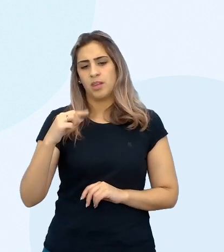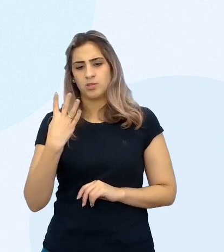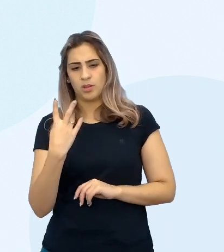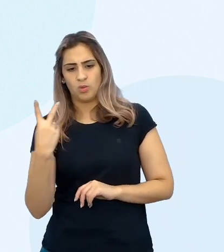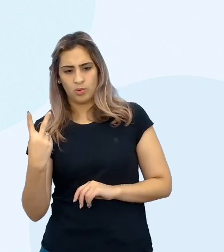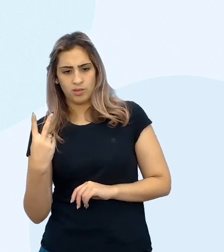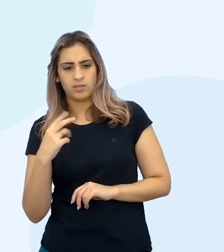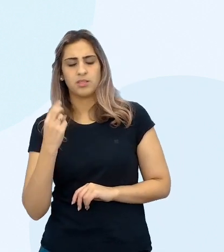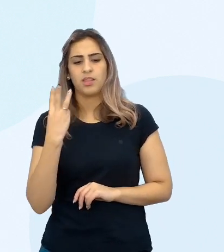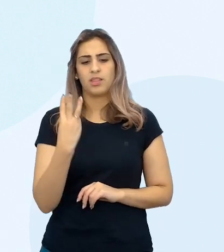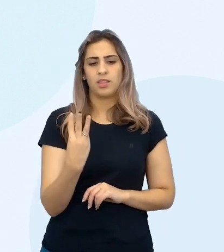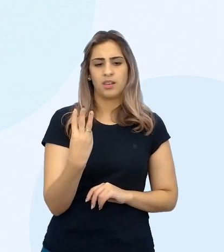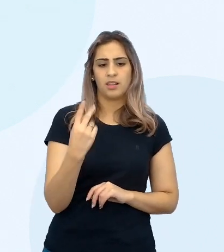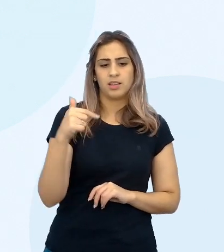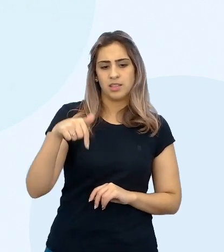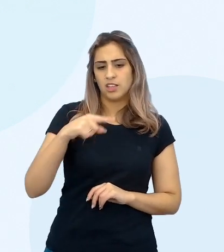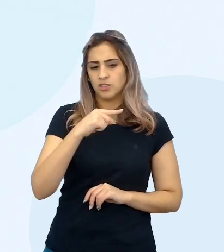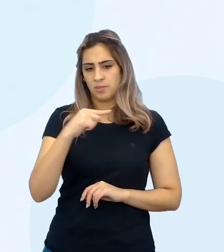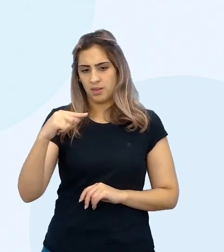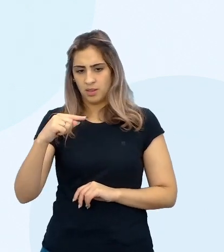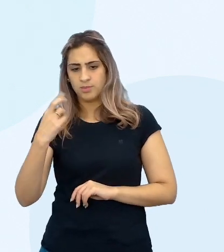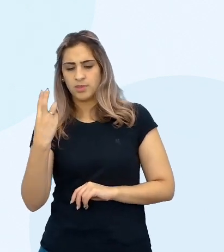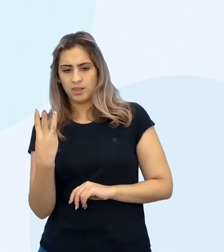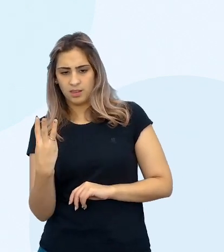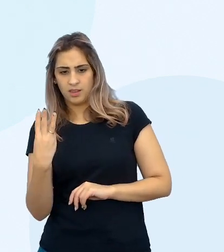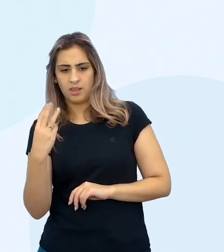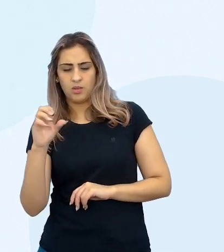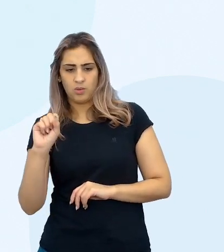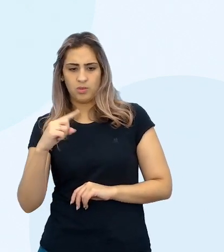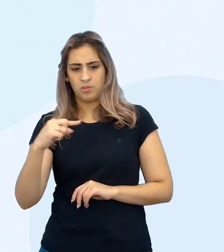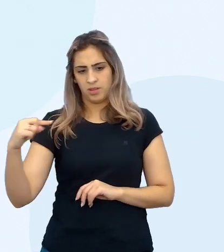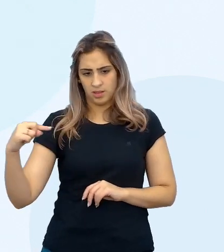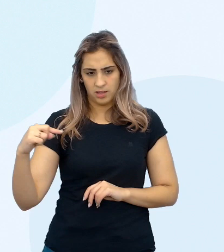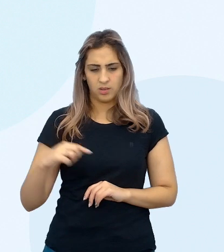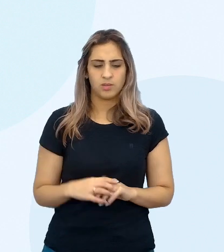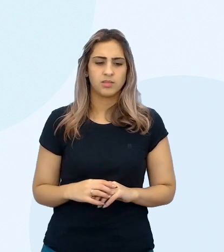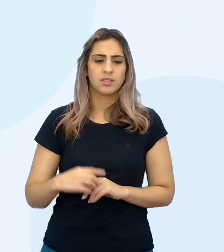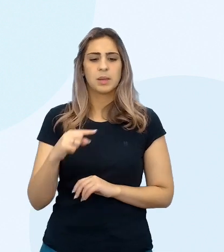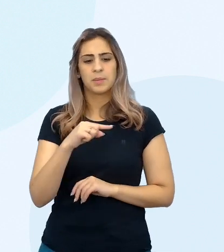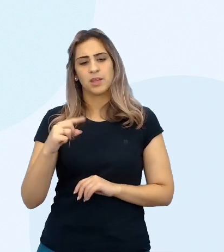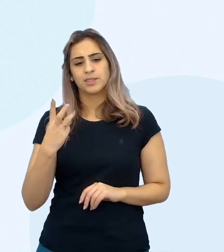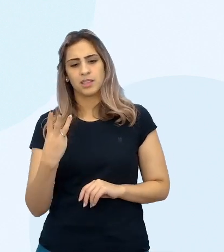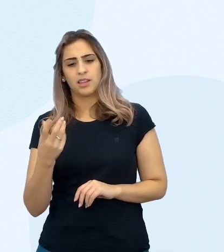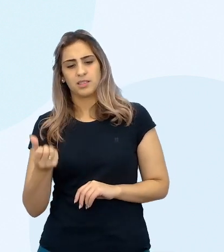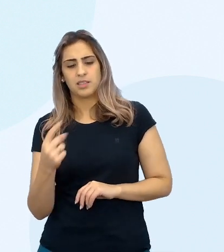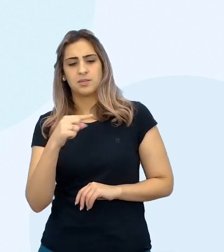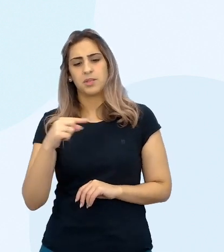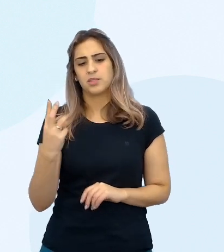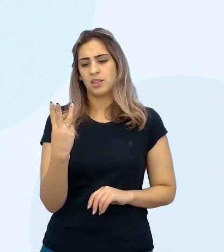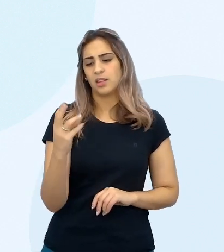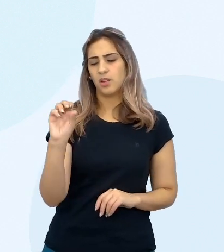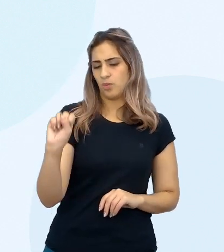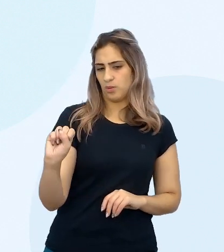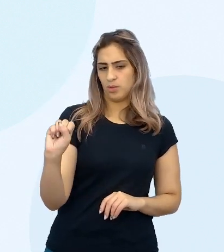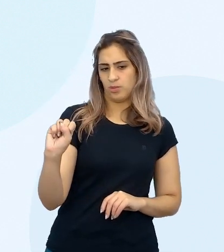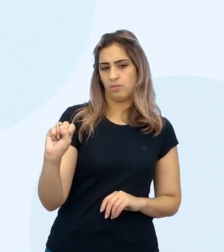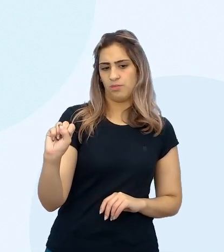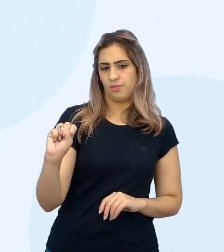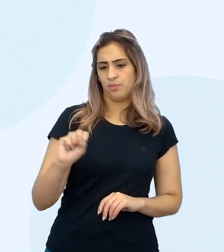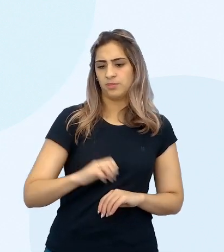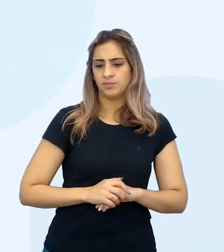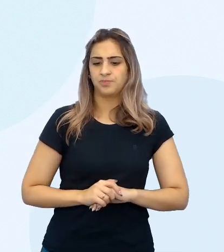menos 42. Lembrando que eu tô falando da máxima Sim. e da mínima. Quarto dia, menos 37 e menos 38. E o quinto dia,